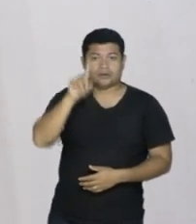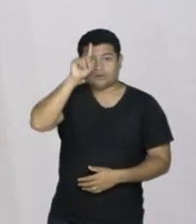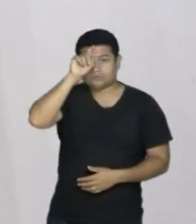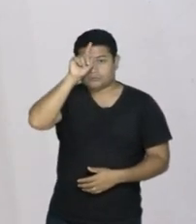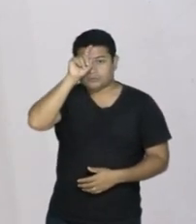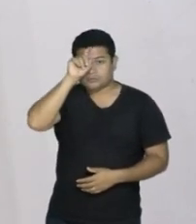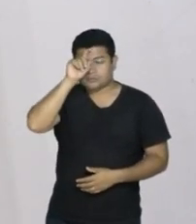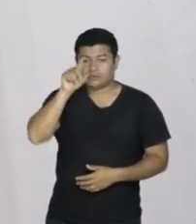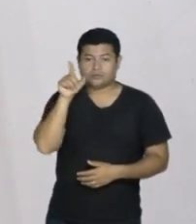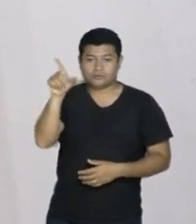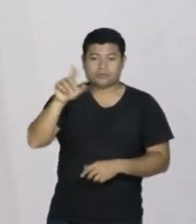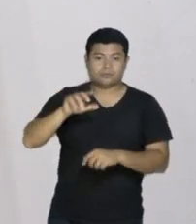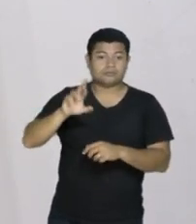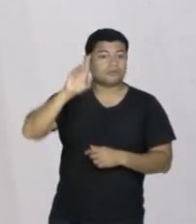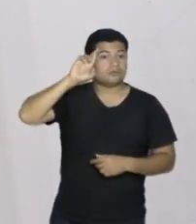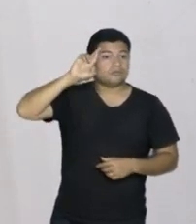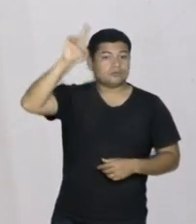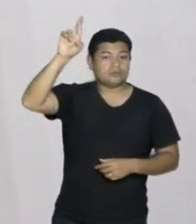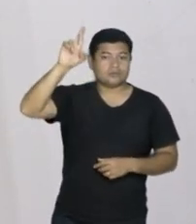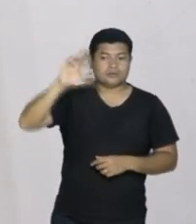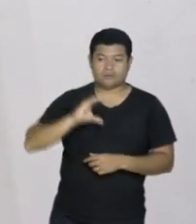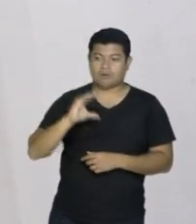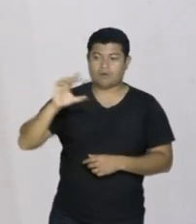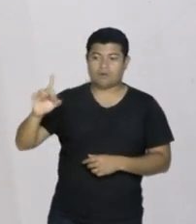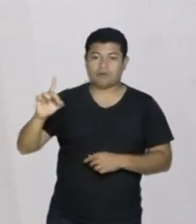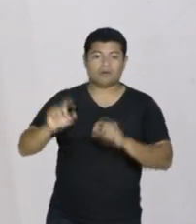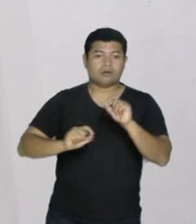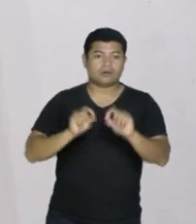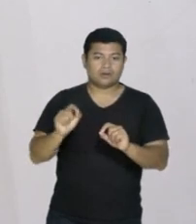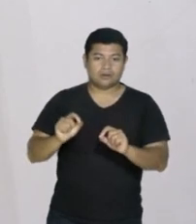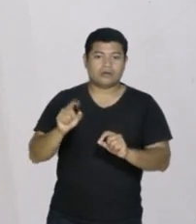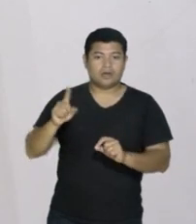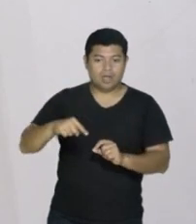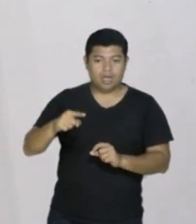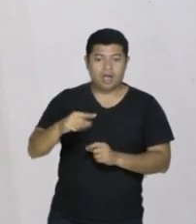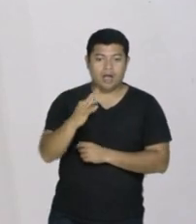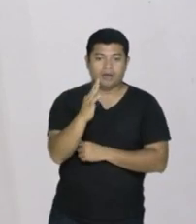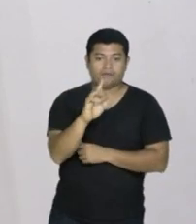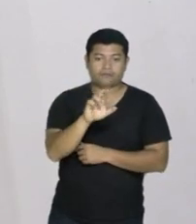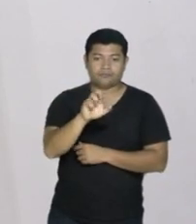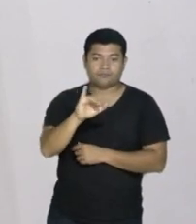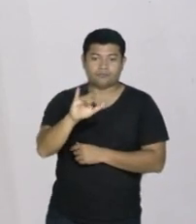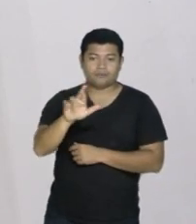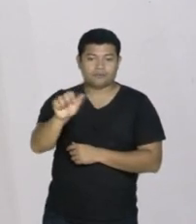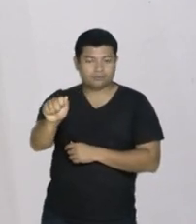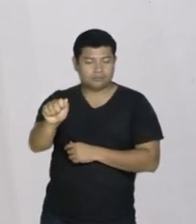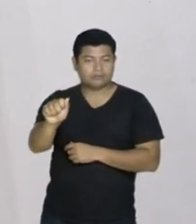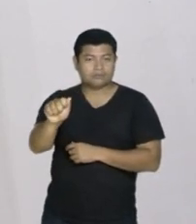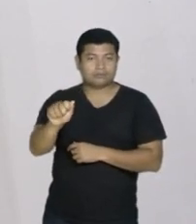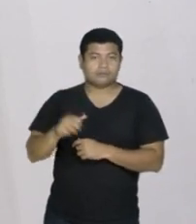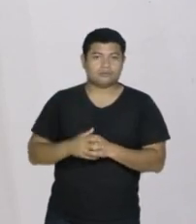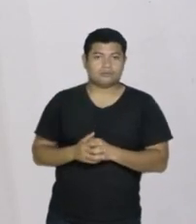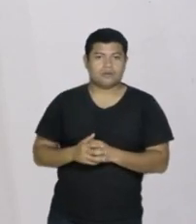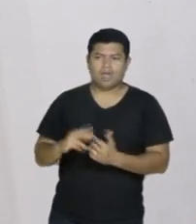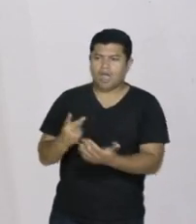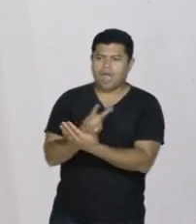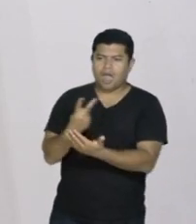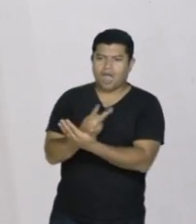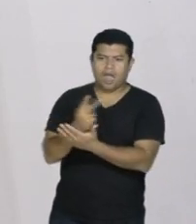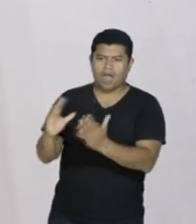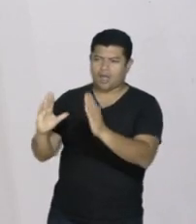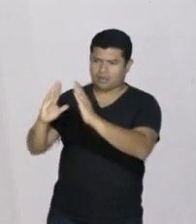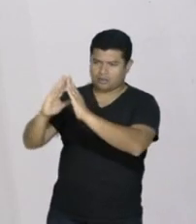freiras o que tem de tão terrível ter uma capela dentro do hospital o que isso é ruim